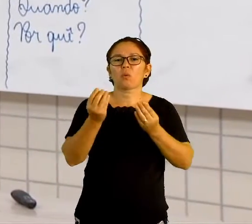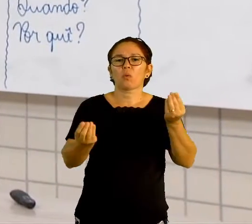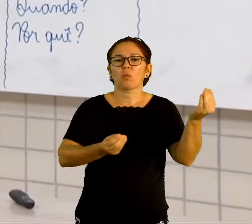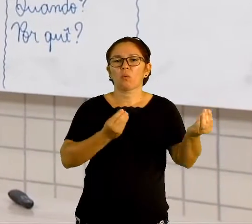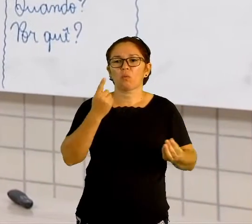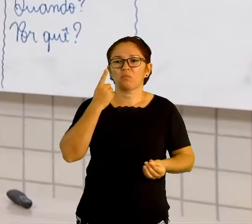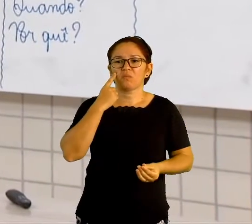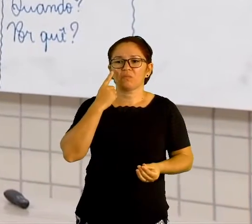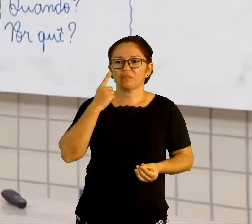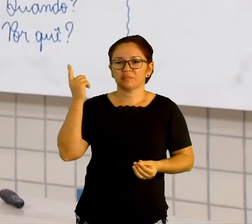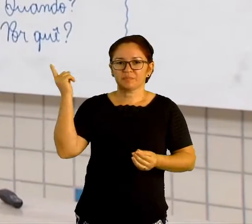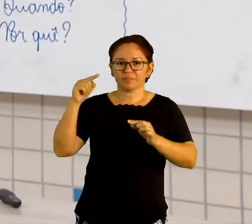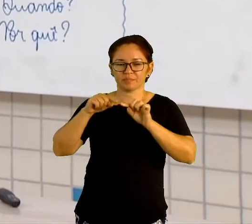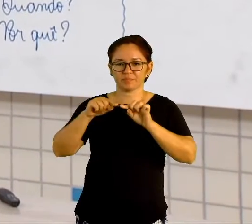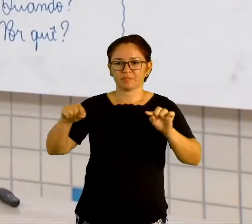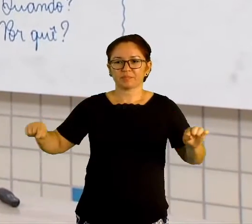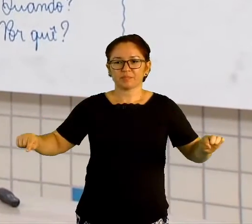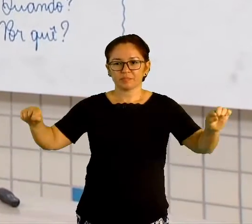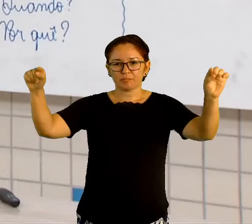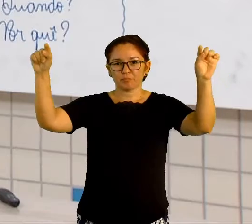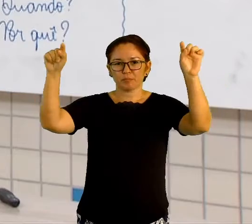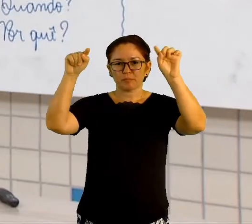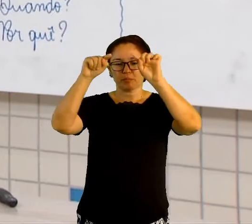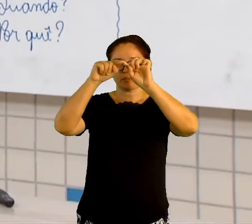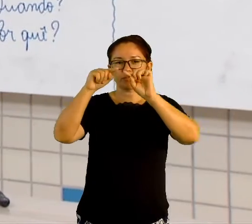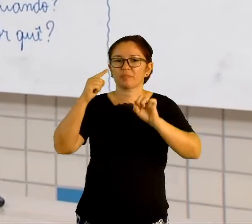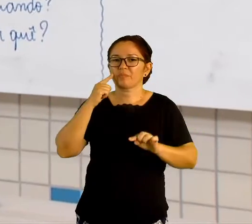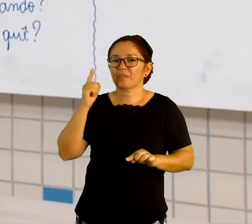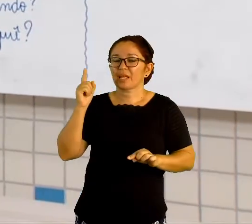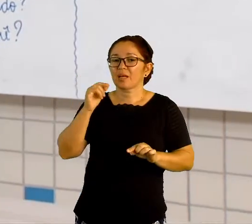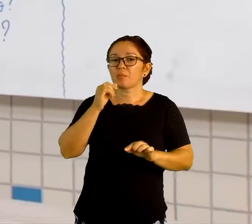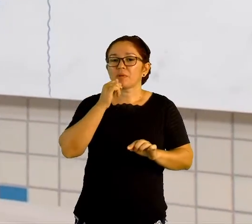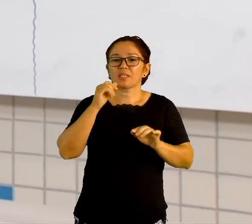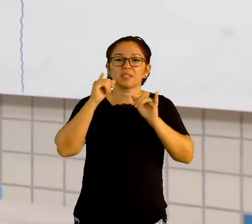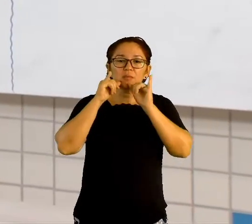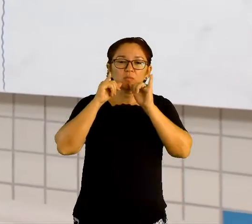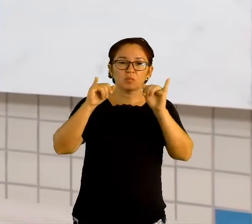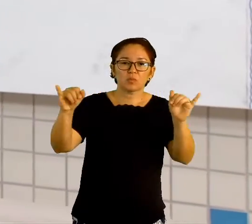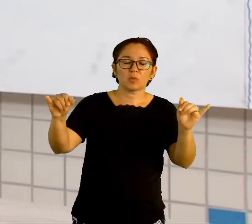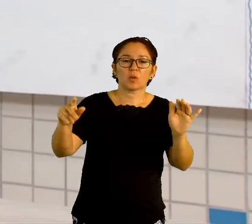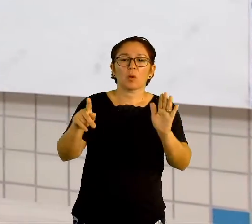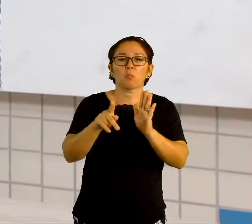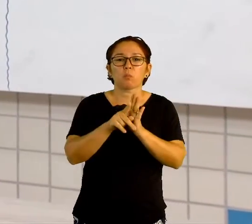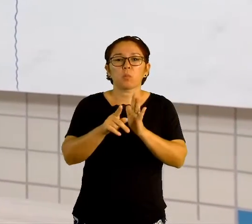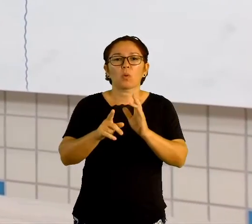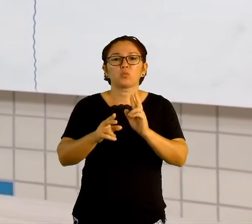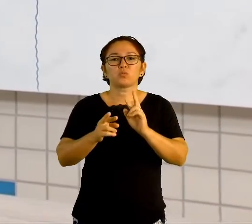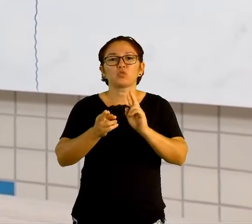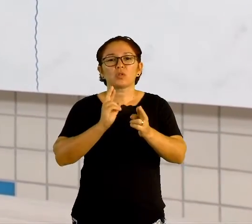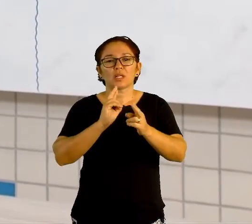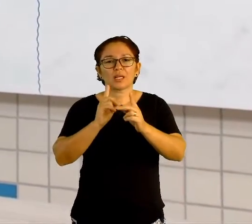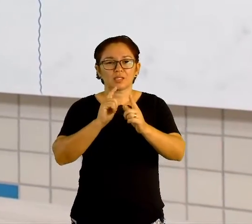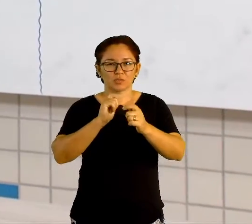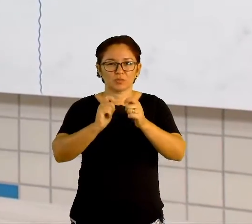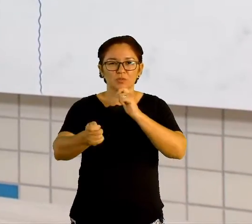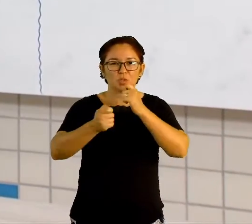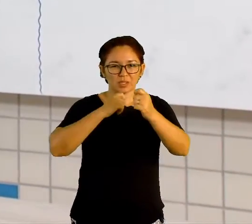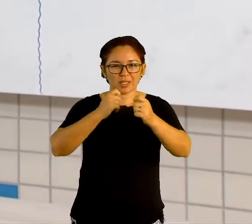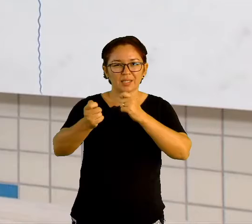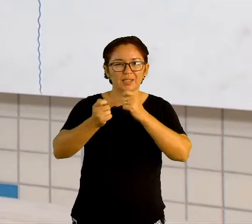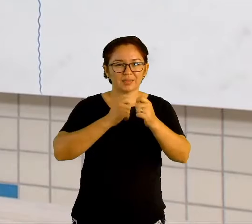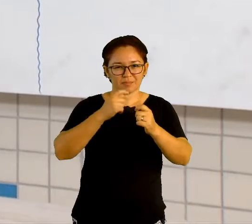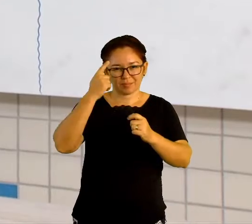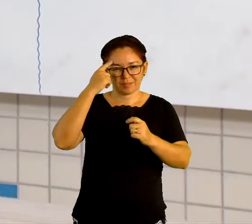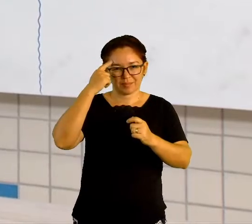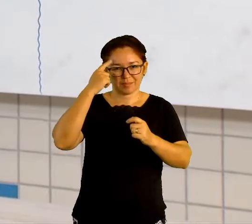gênero textual jornalístico e não literário. Aí você me pergunta assim, professor, mas o que significa